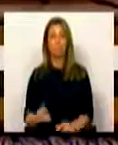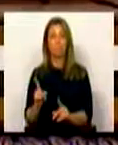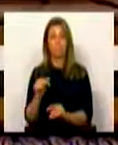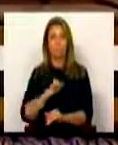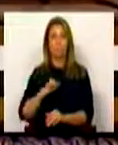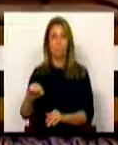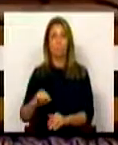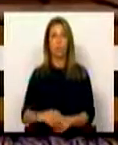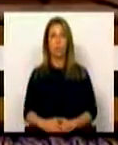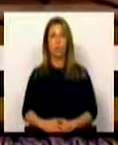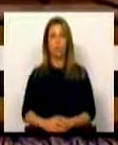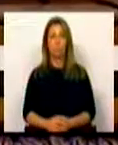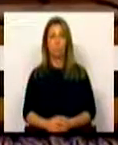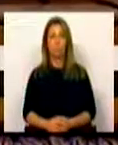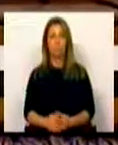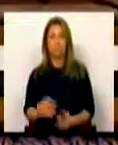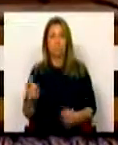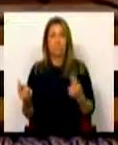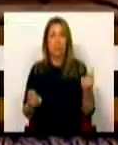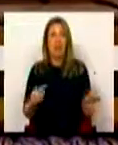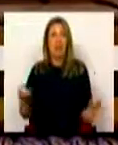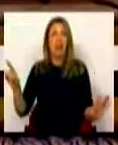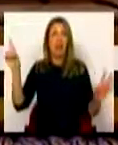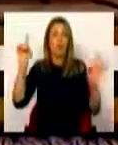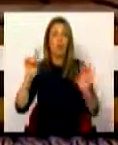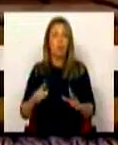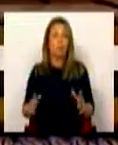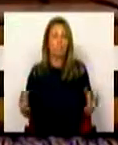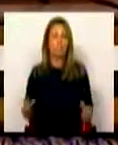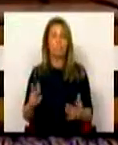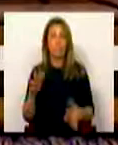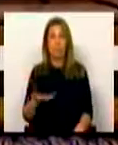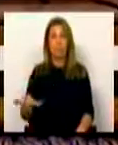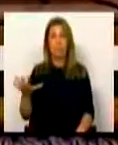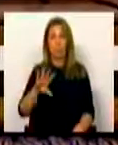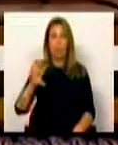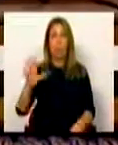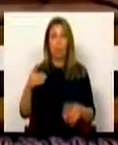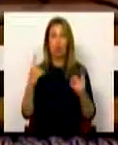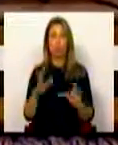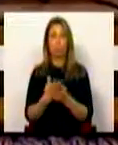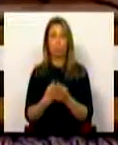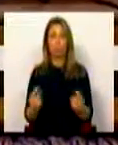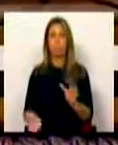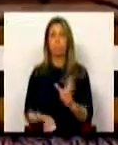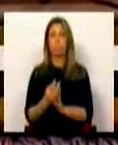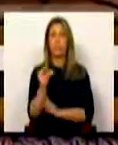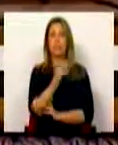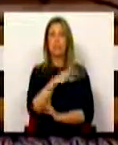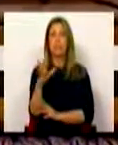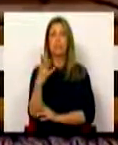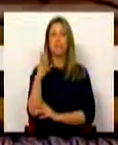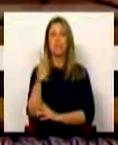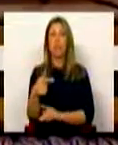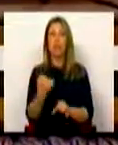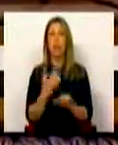que, há algures, no momento em que o país ultrapassou a criação de 300 mil empregos na